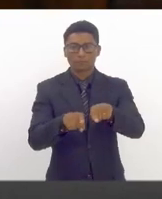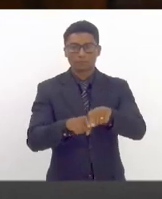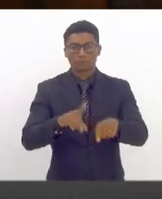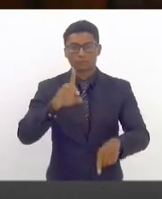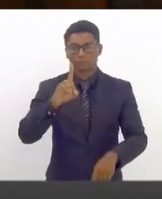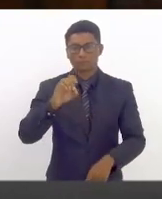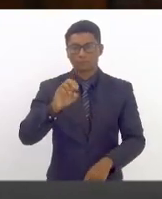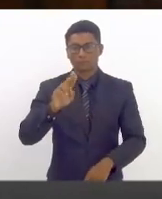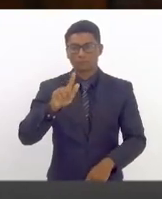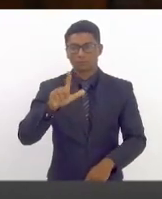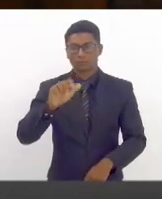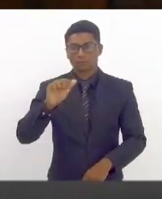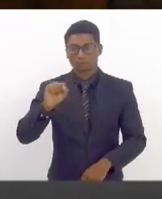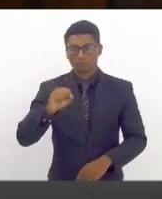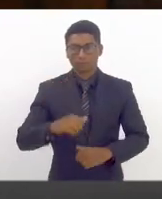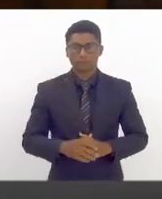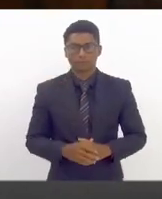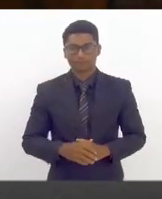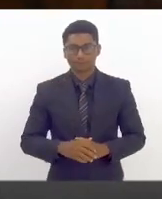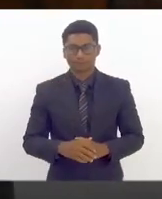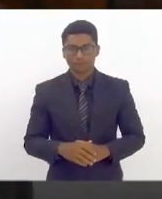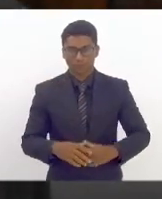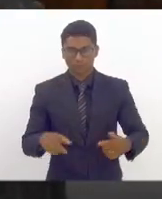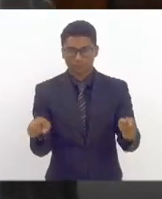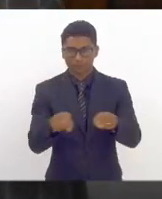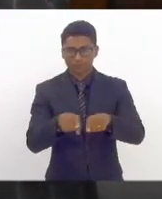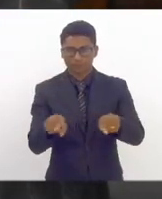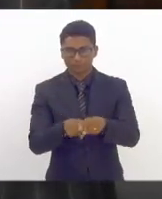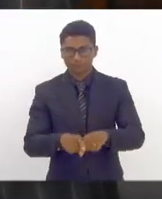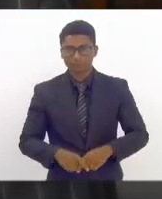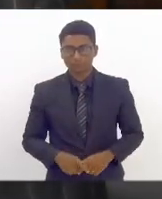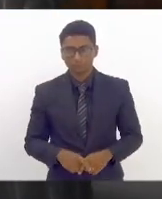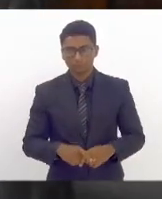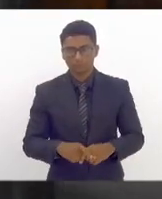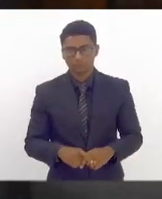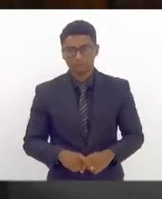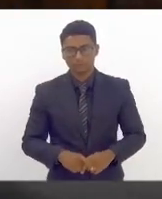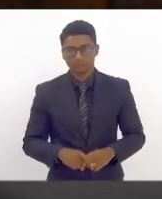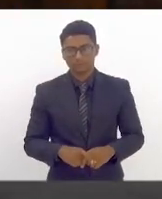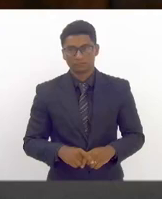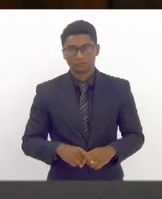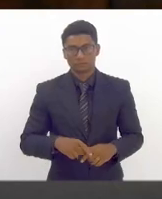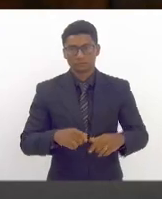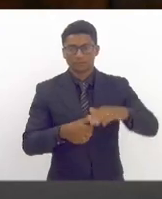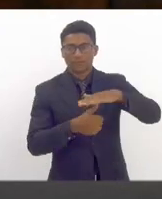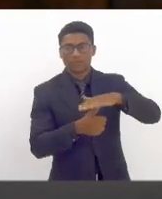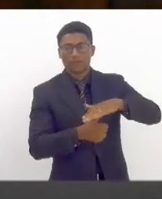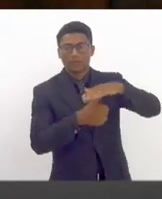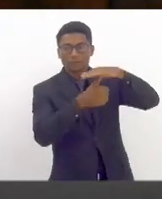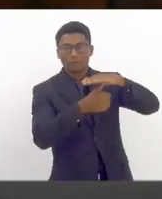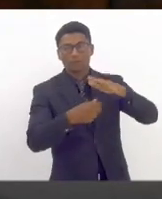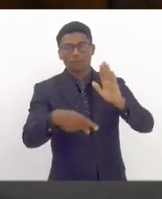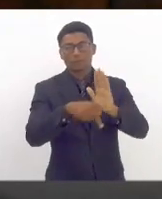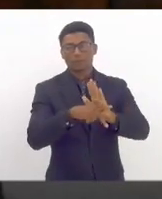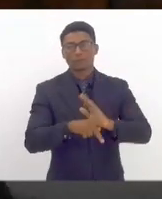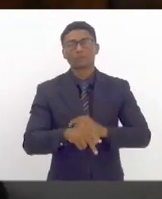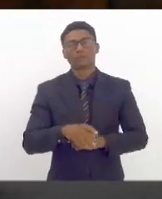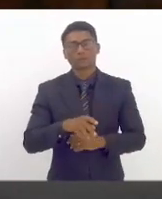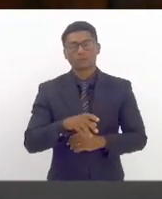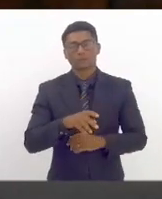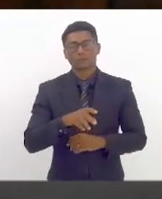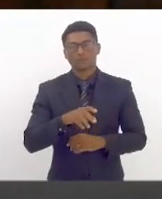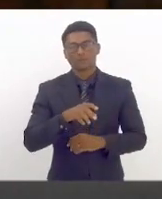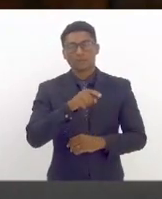pesquisadores junto com nós conoscos né temos aqui também a pró-reitora de extensão do IFRJ professora Ana Luiza